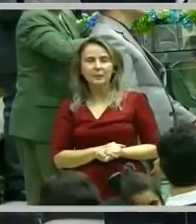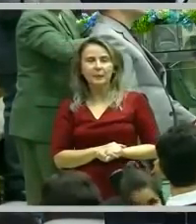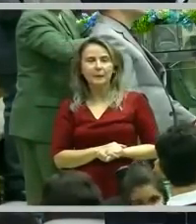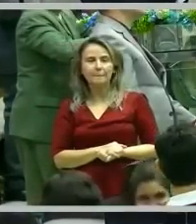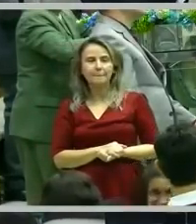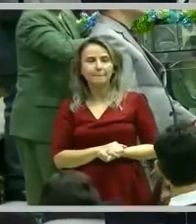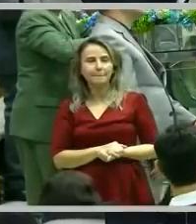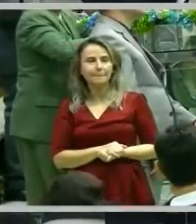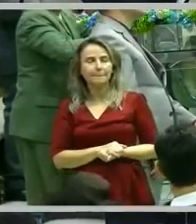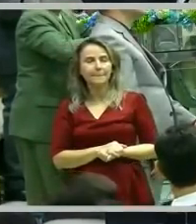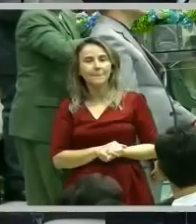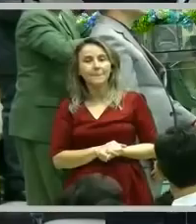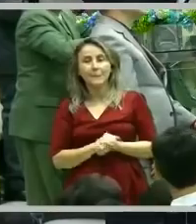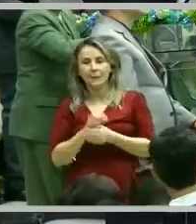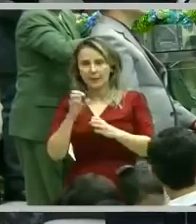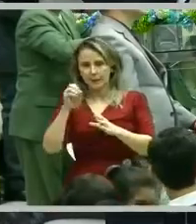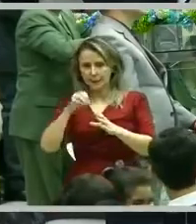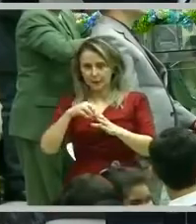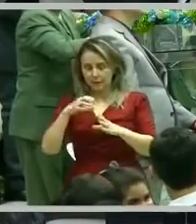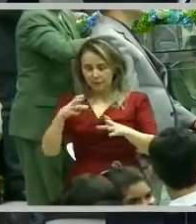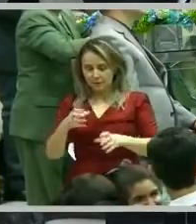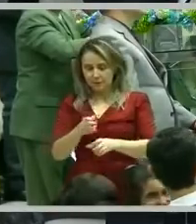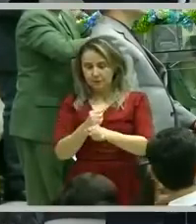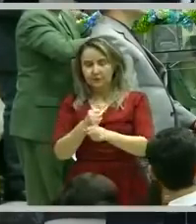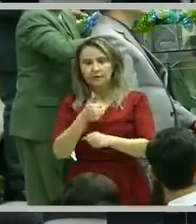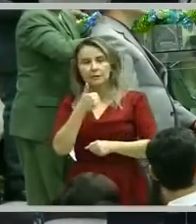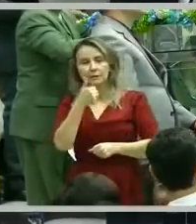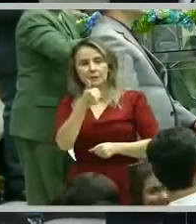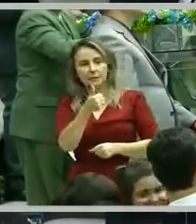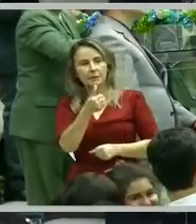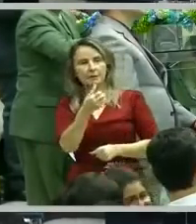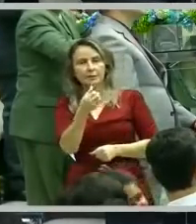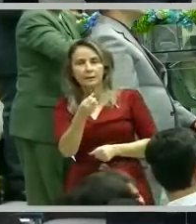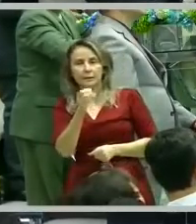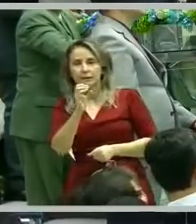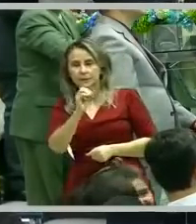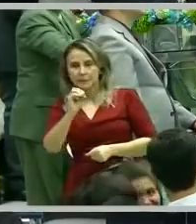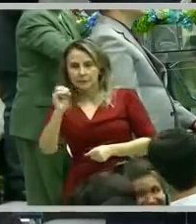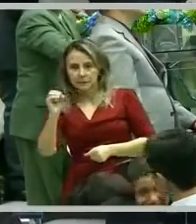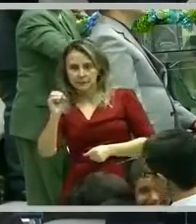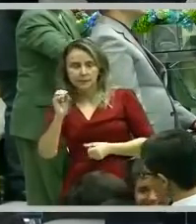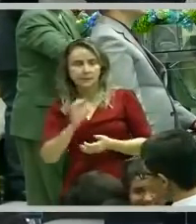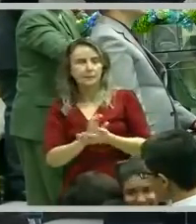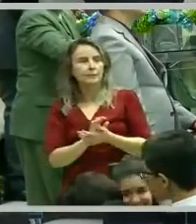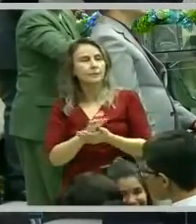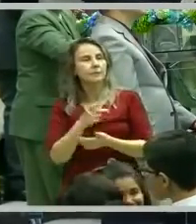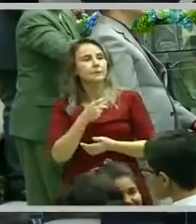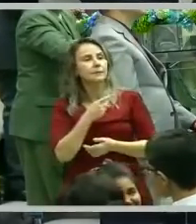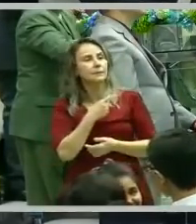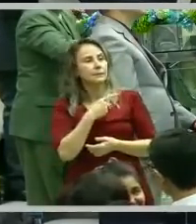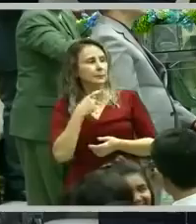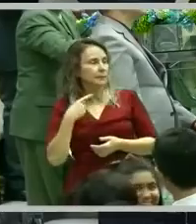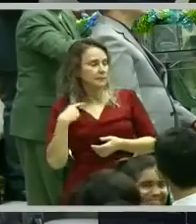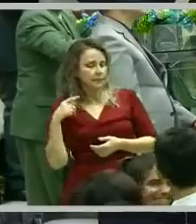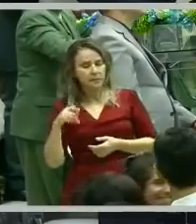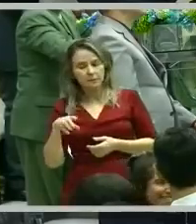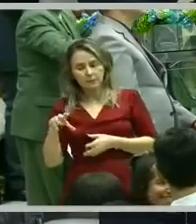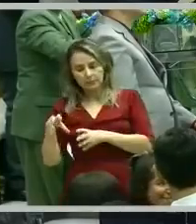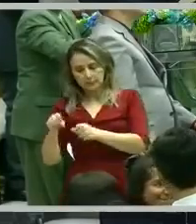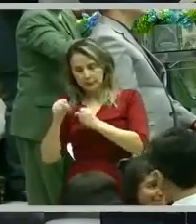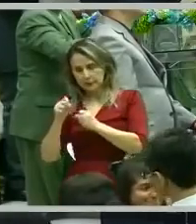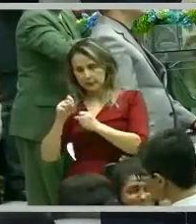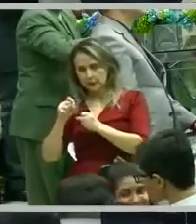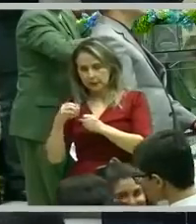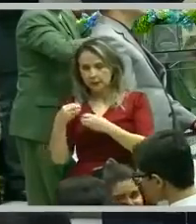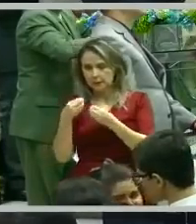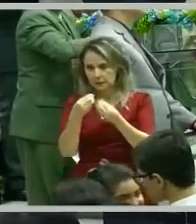Entrar no reino de Deus. A oferta rendeu 1.690. Quem diz glória a Deus por isso? Pastor, por favor, depois você pega para mandar entregar lá